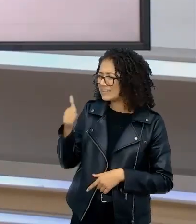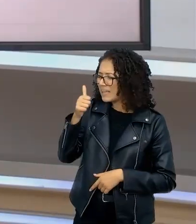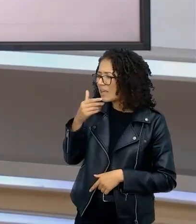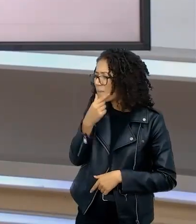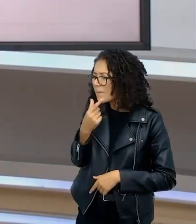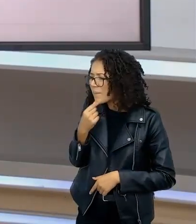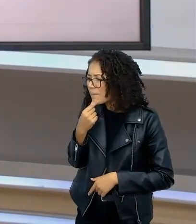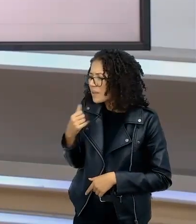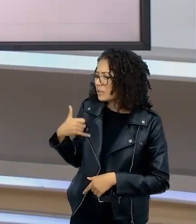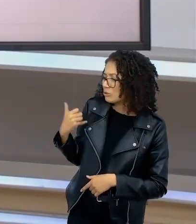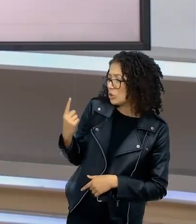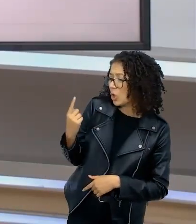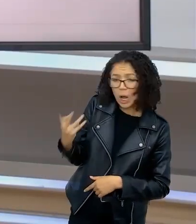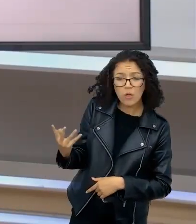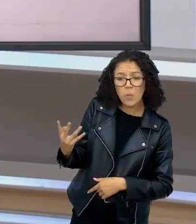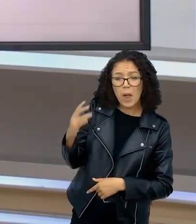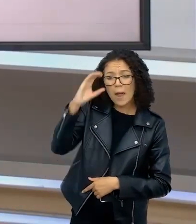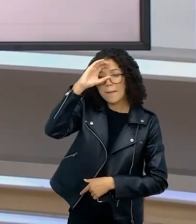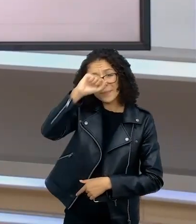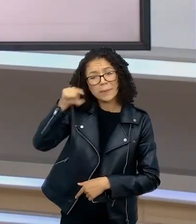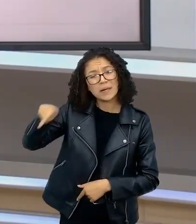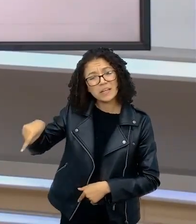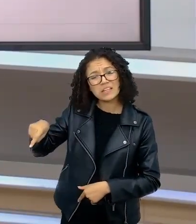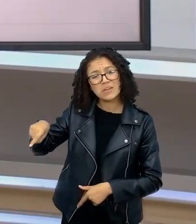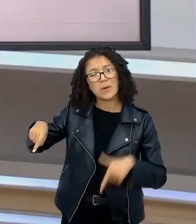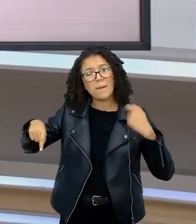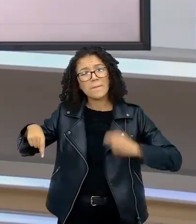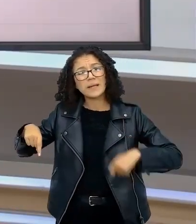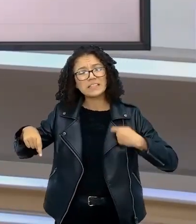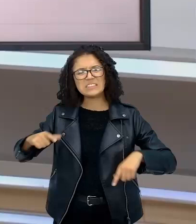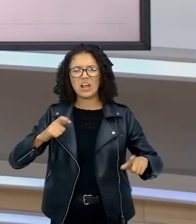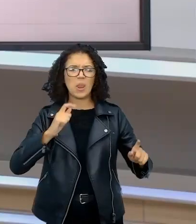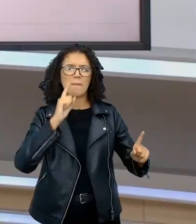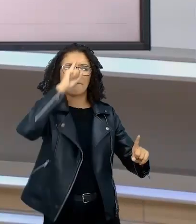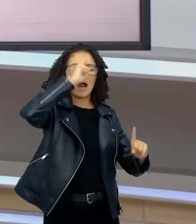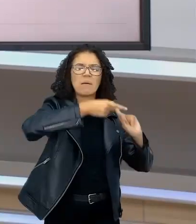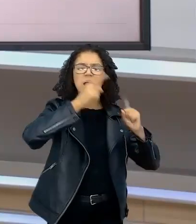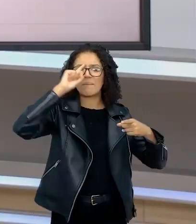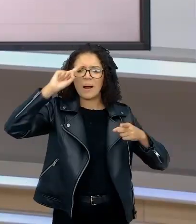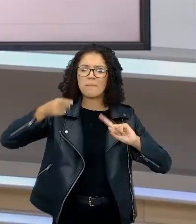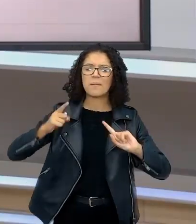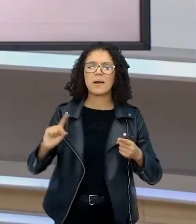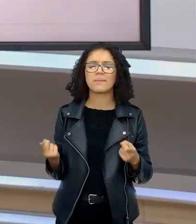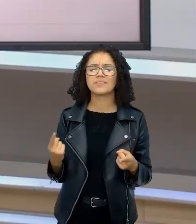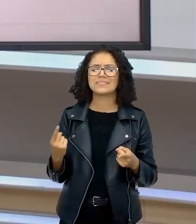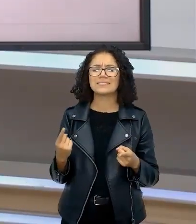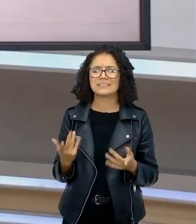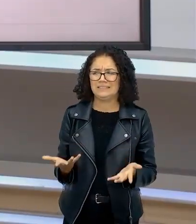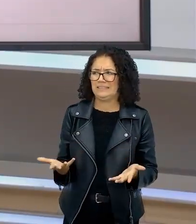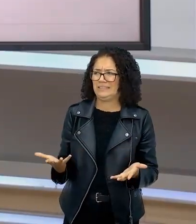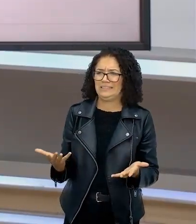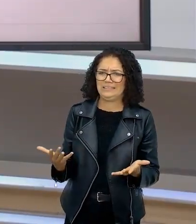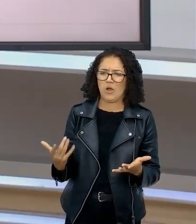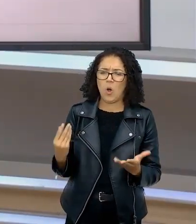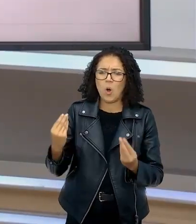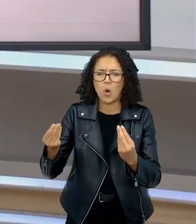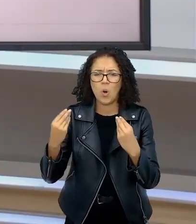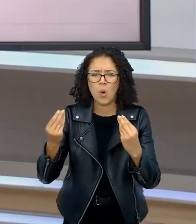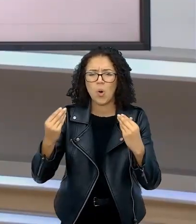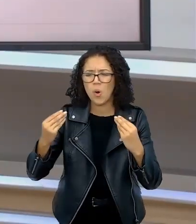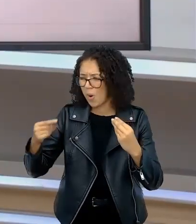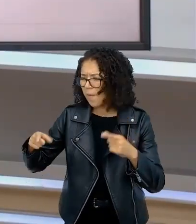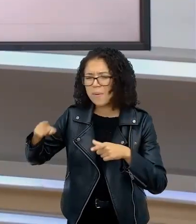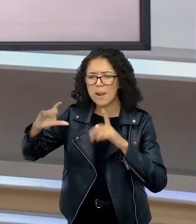anos aprendeu que ele tem que ser dominante na relação? Onde esse menino de 14 anos entendeu